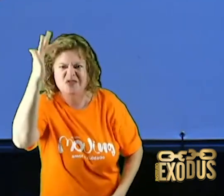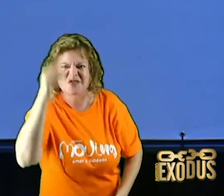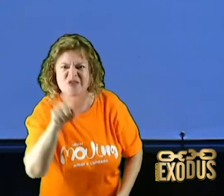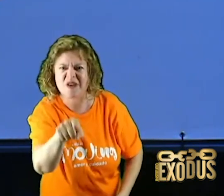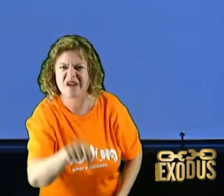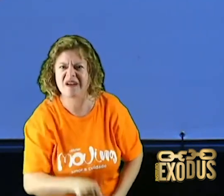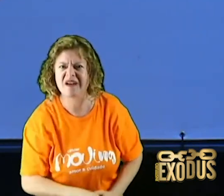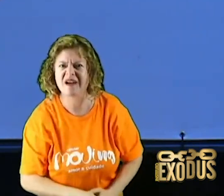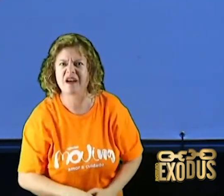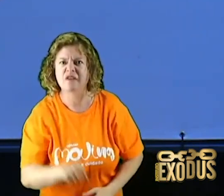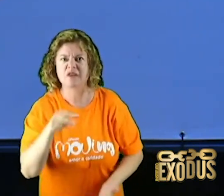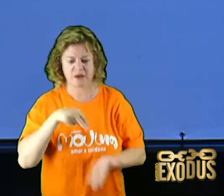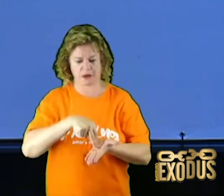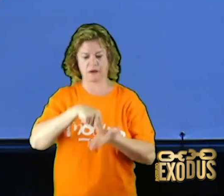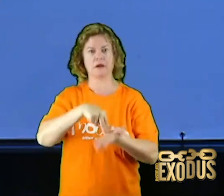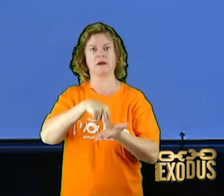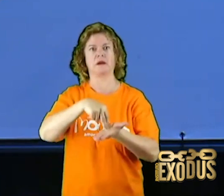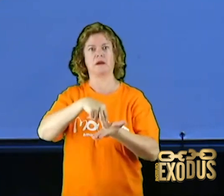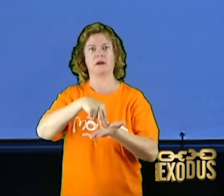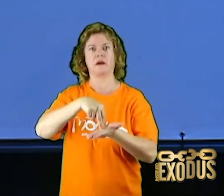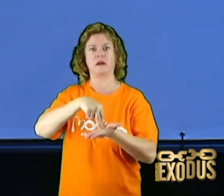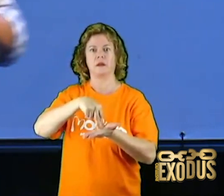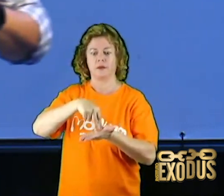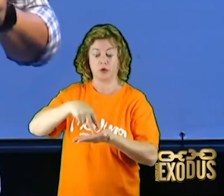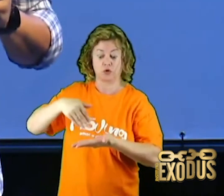terremoto localizado que só pega três.